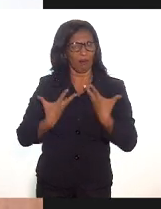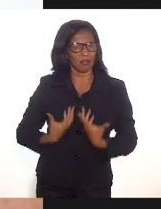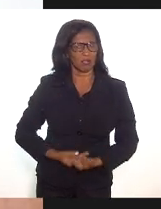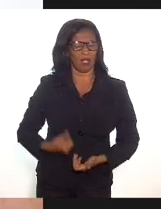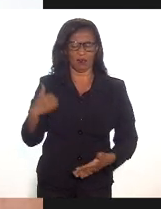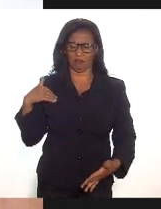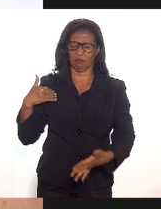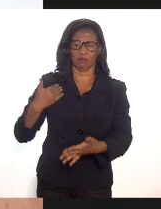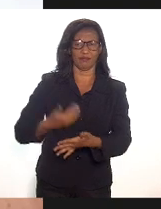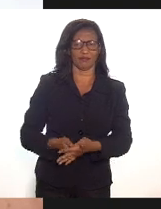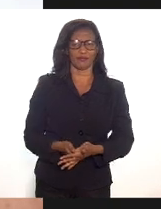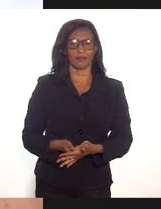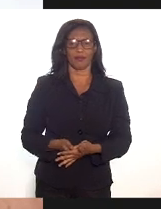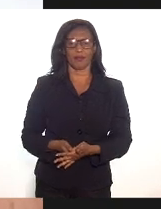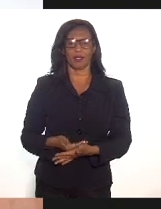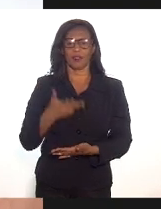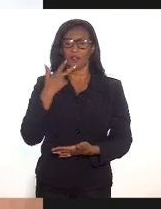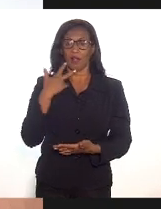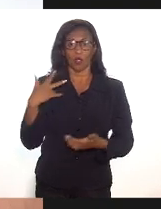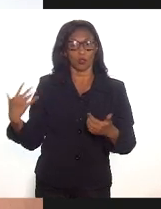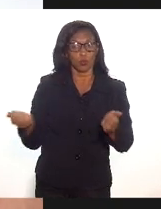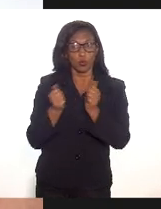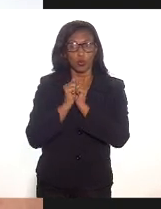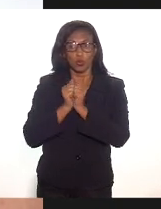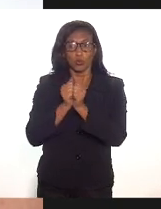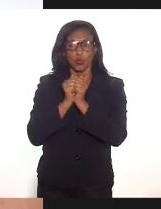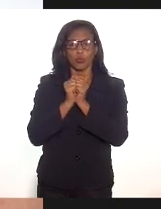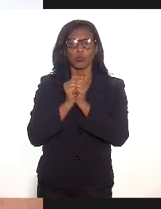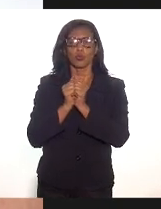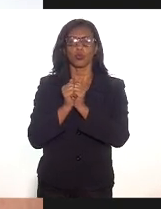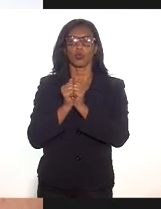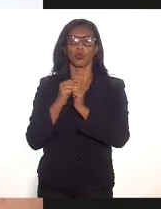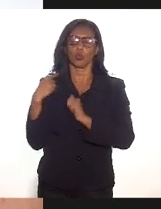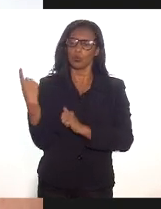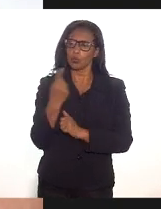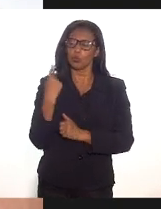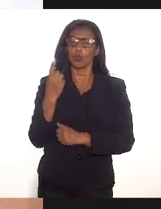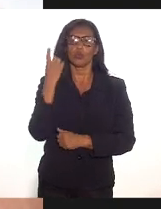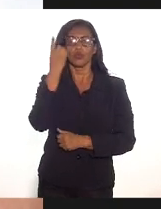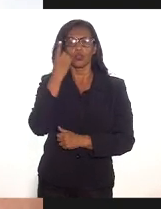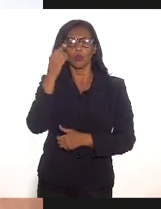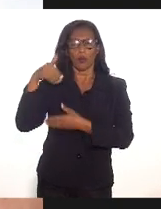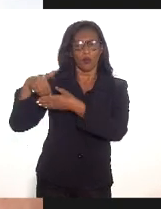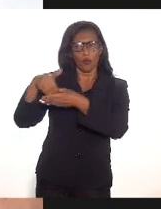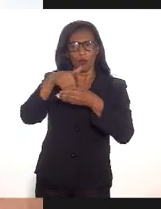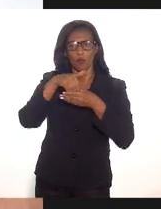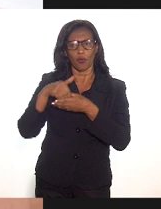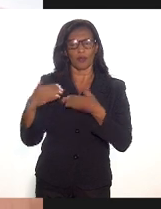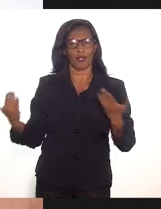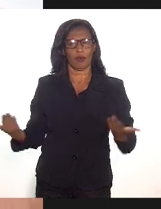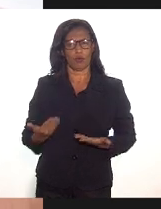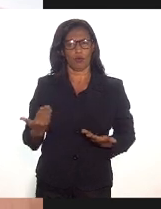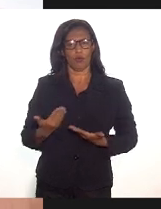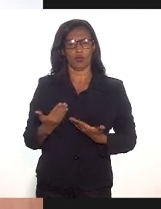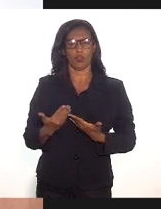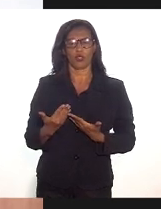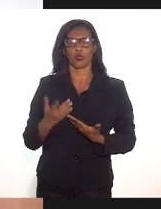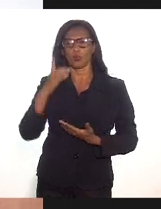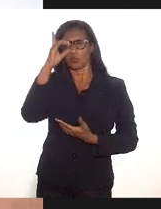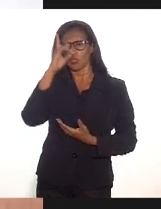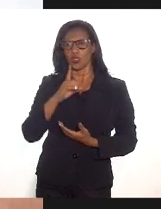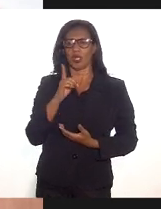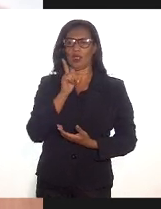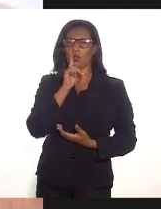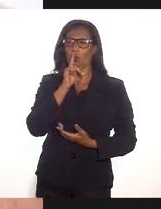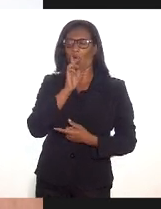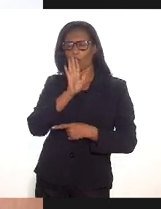aqui, e dizer que estamos juntos, que todos os deputados aqui que votaram hoje, defendendo a SEDAI, defendendo o direito à água,